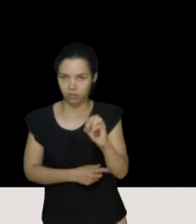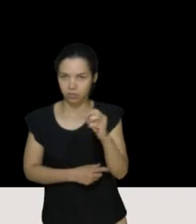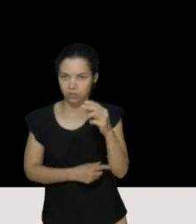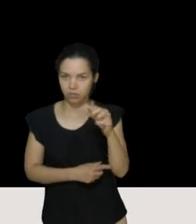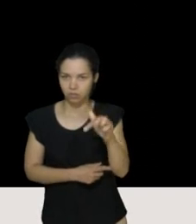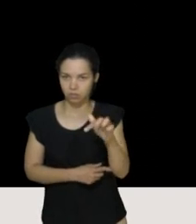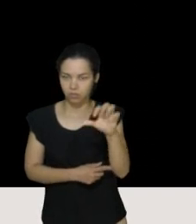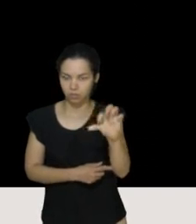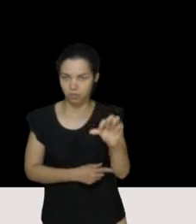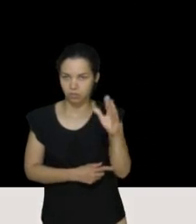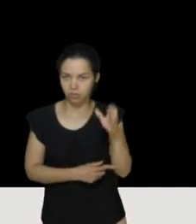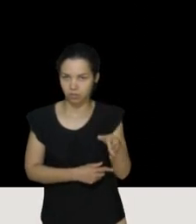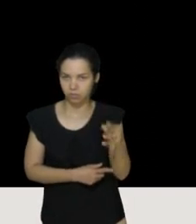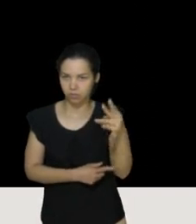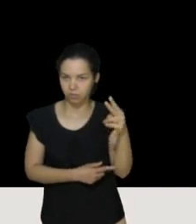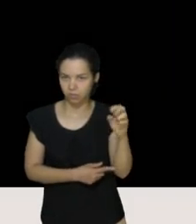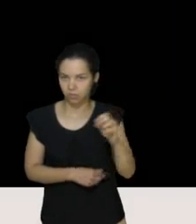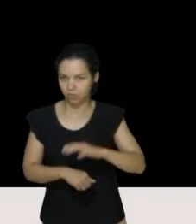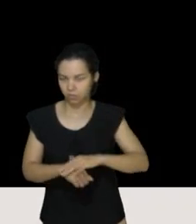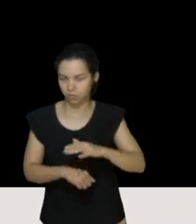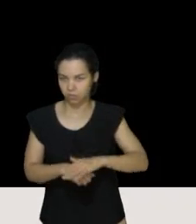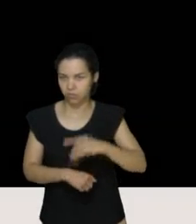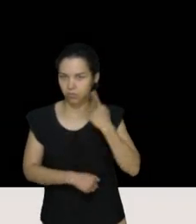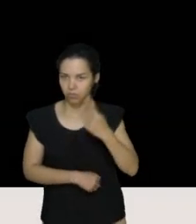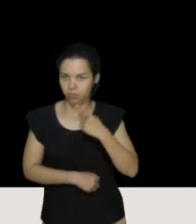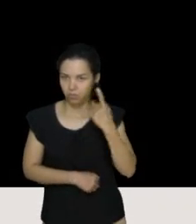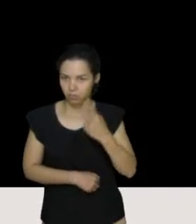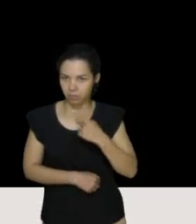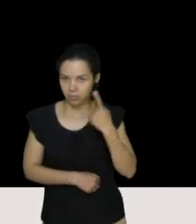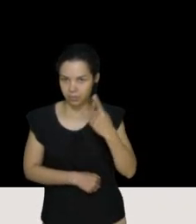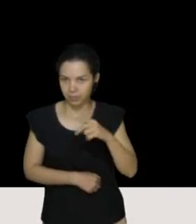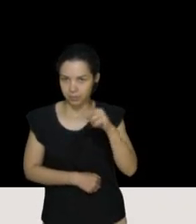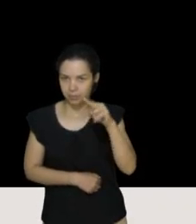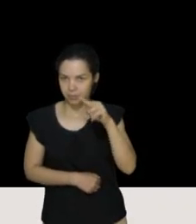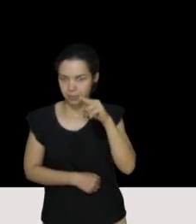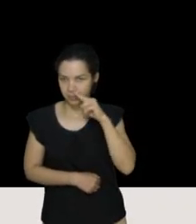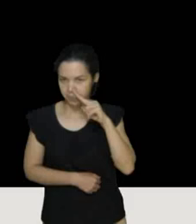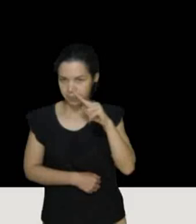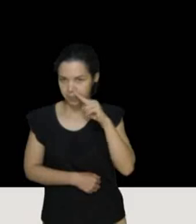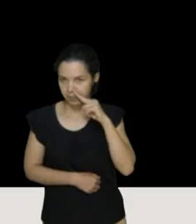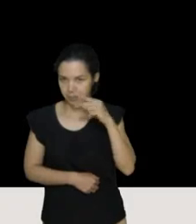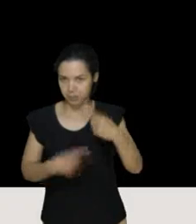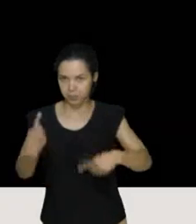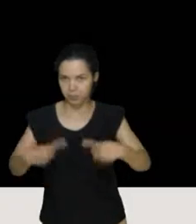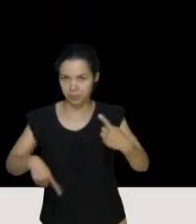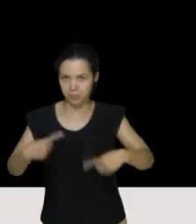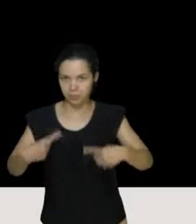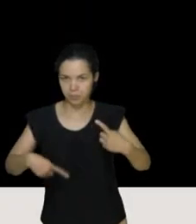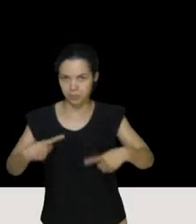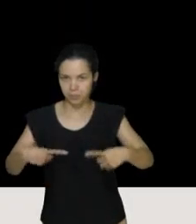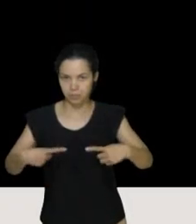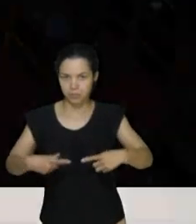079/20, de autoria do deputado Nazareno Martins. Em discussão.